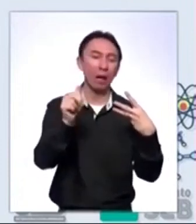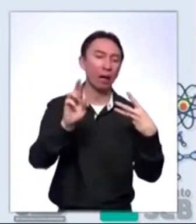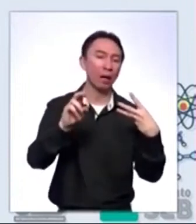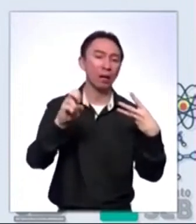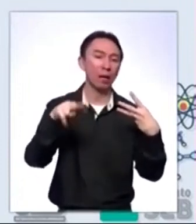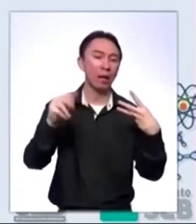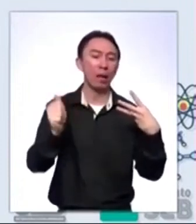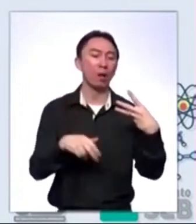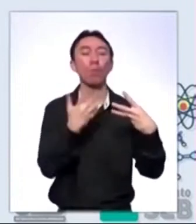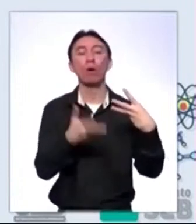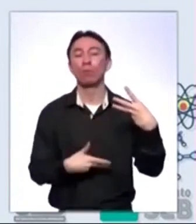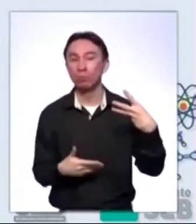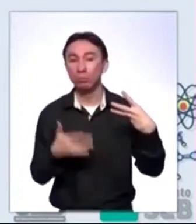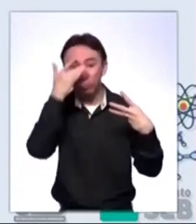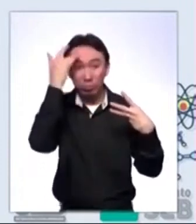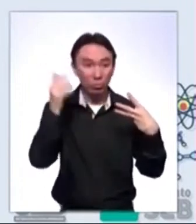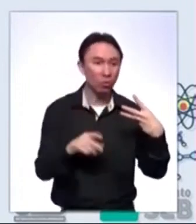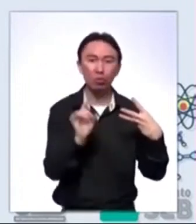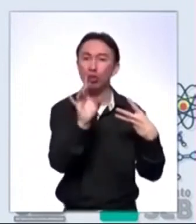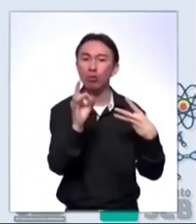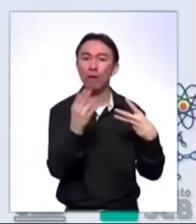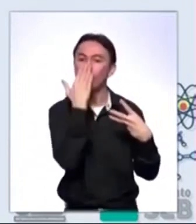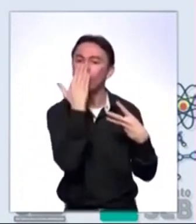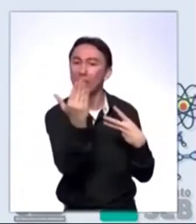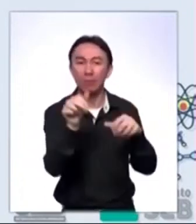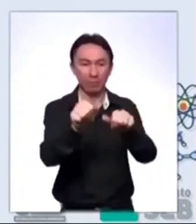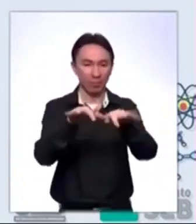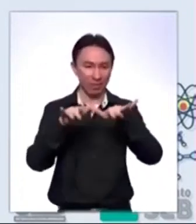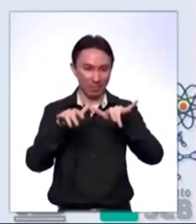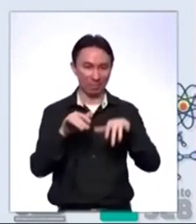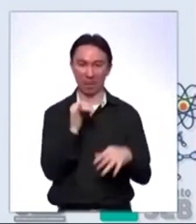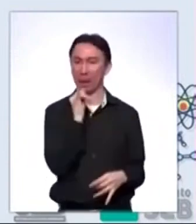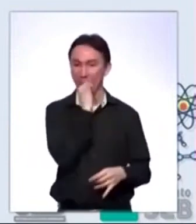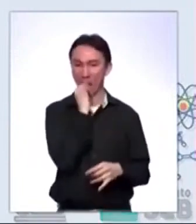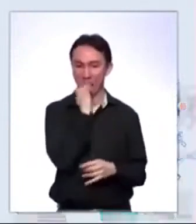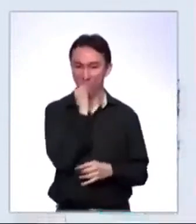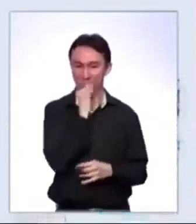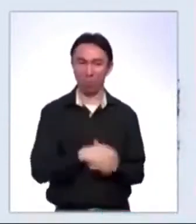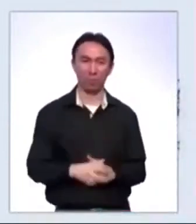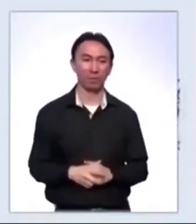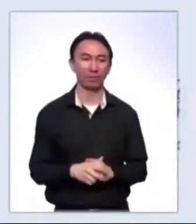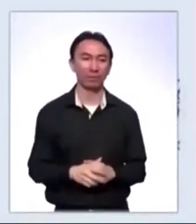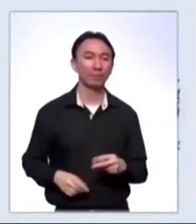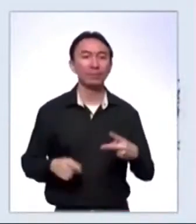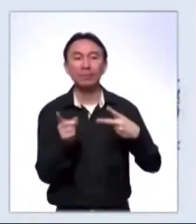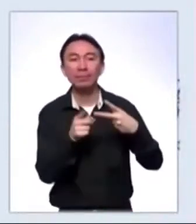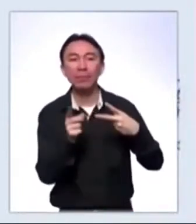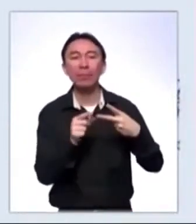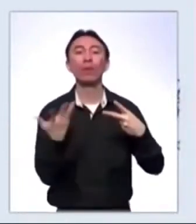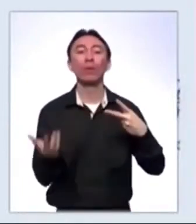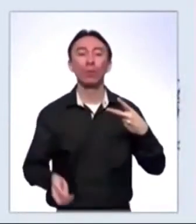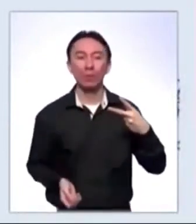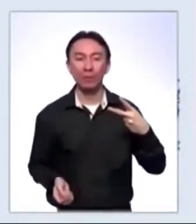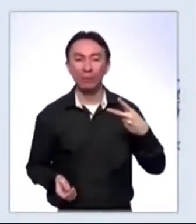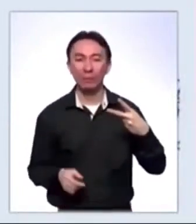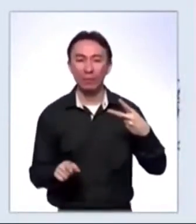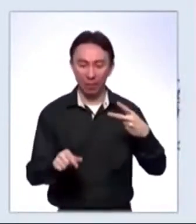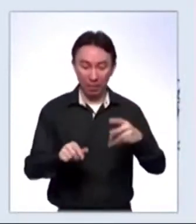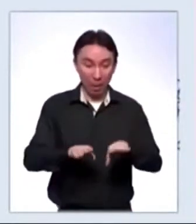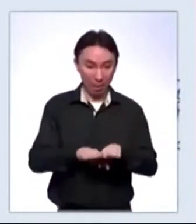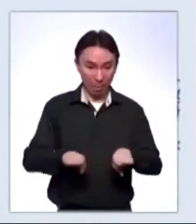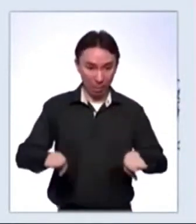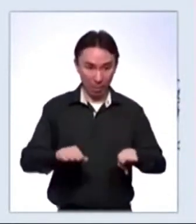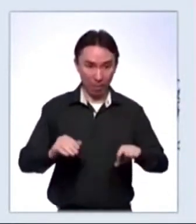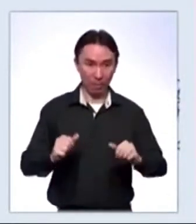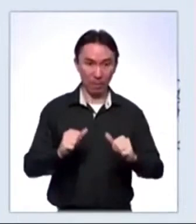está só na frente, é um caixotão, palco italiano. Esse aqui, ó, o palco está embaixo e tem